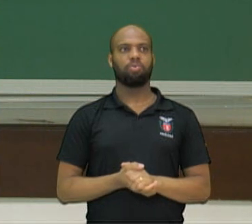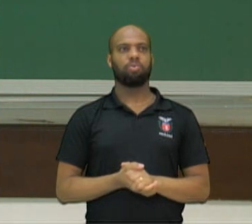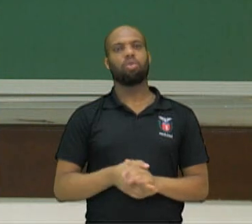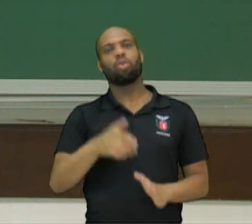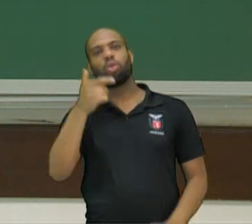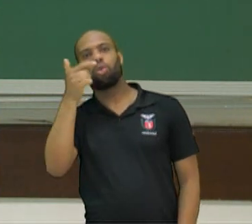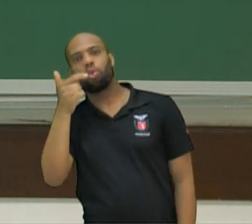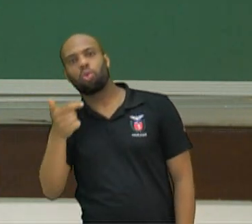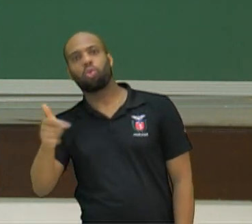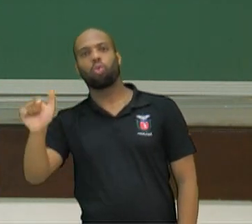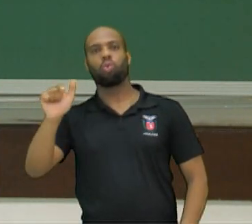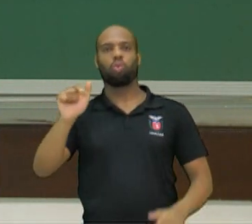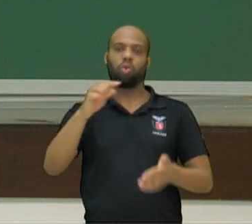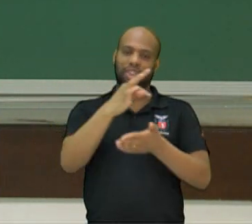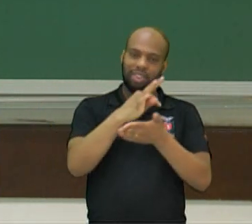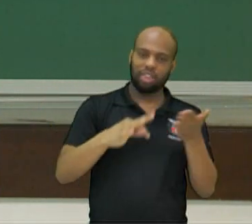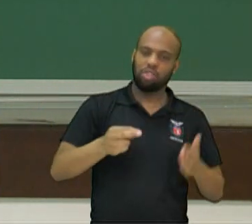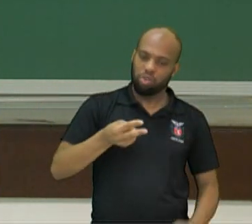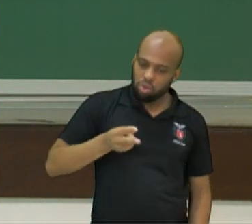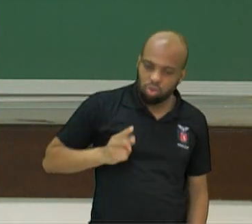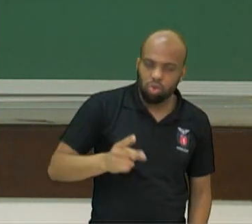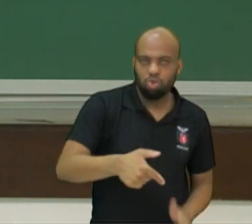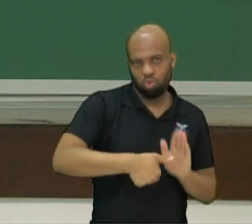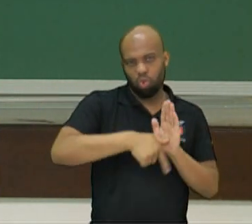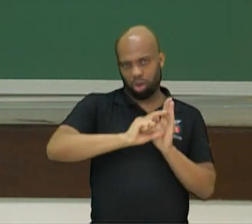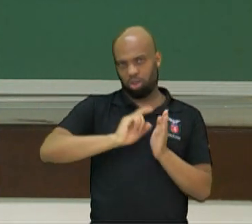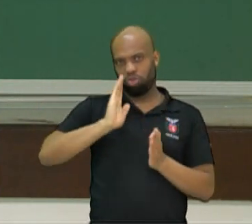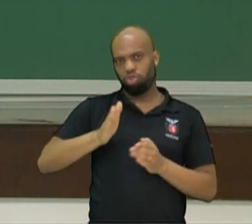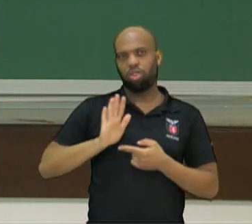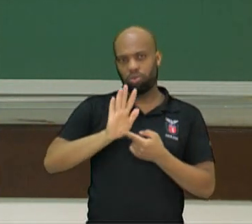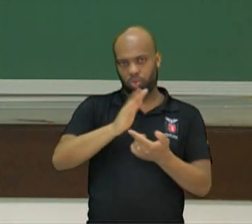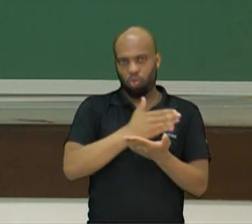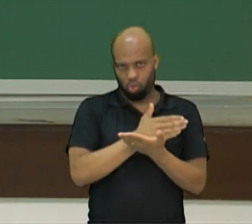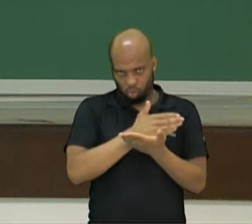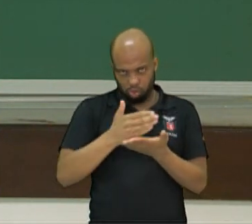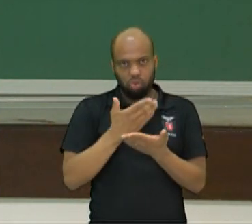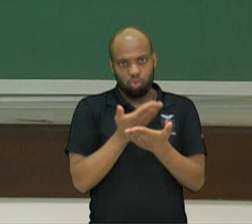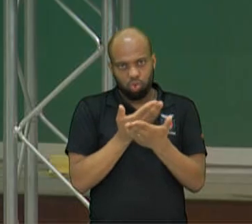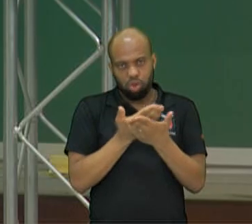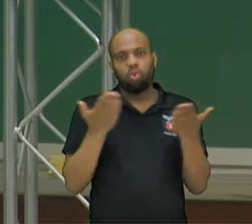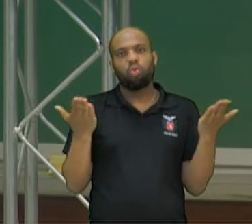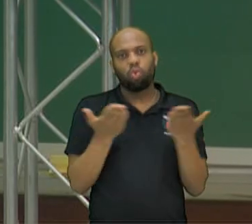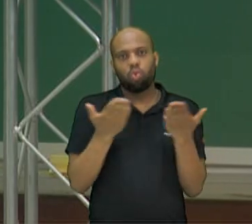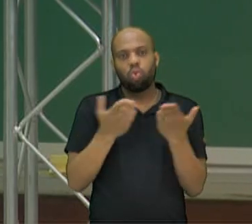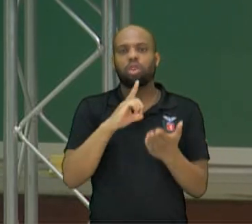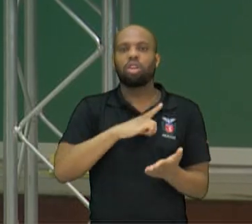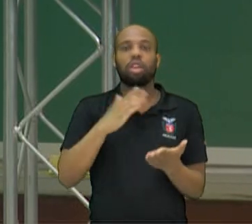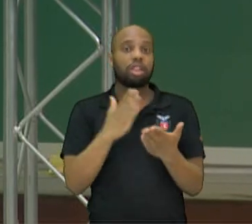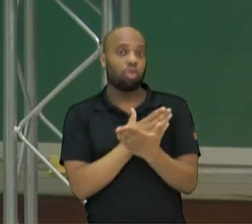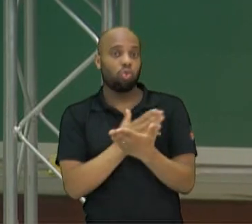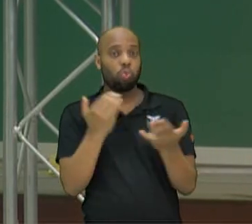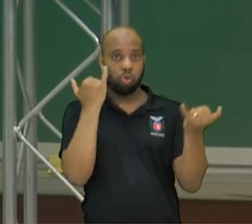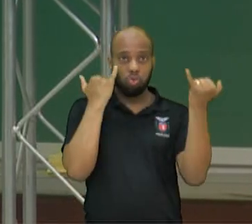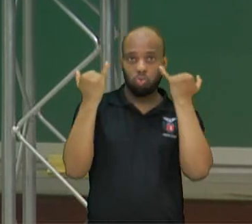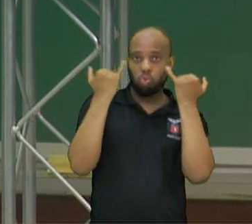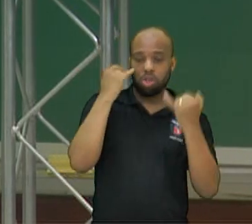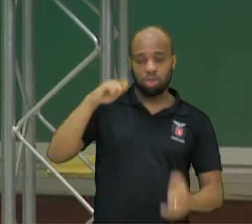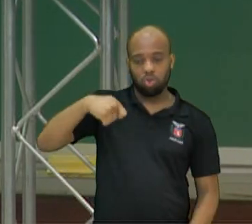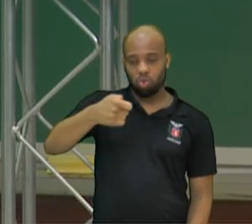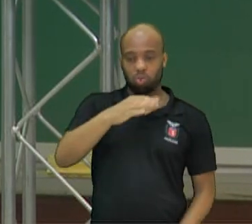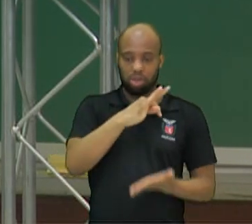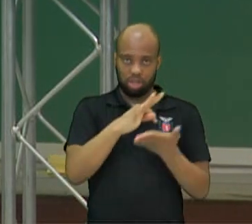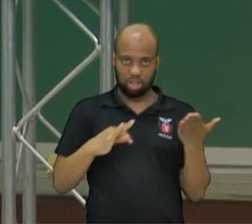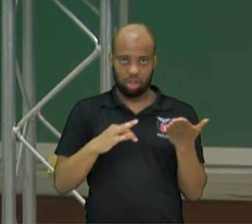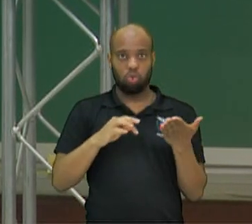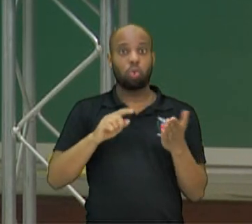Mais o outro fragmento, que é a continuação do texto, que nós estamos, né, tendo algumas informações a respeito desse